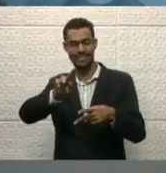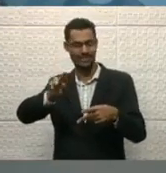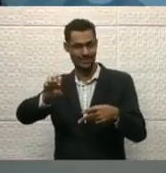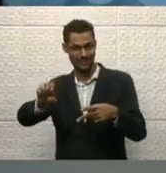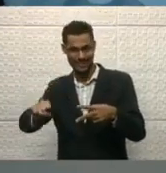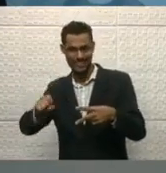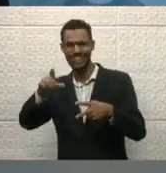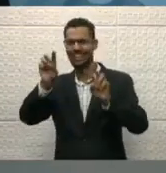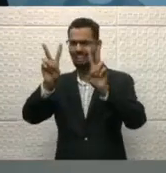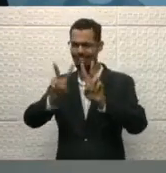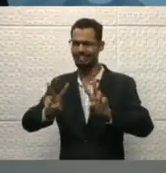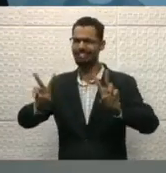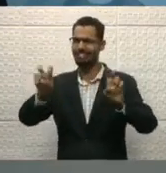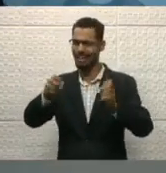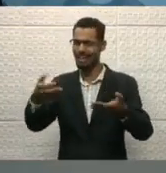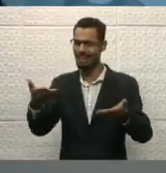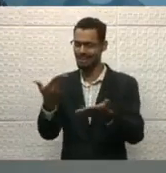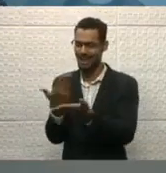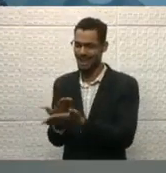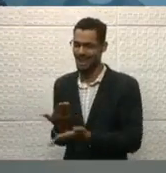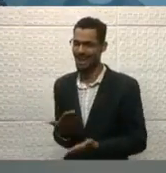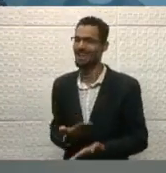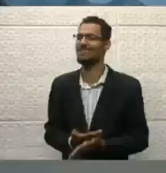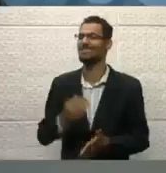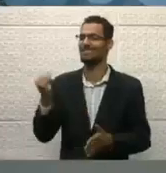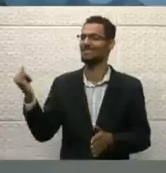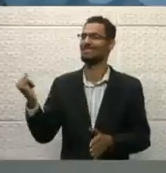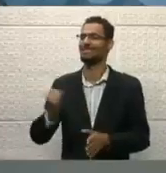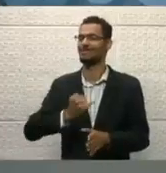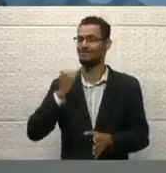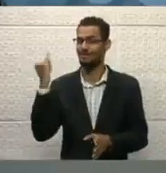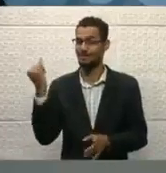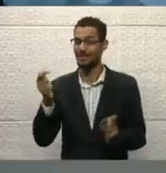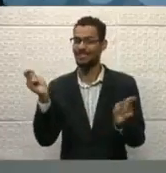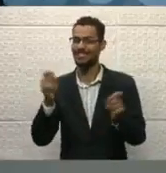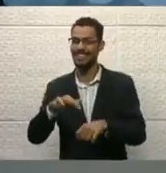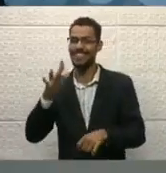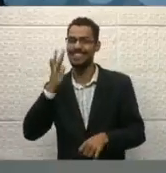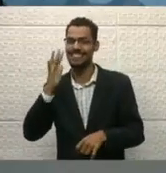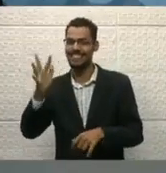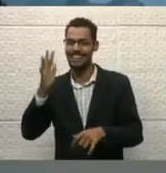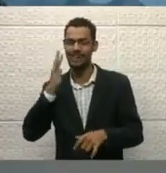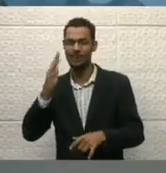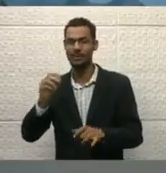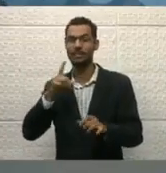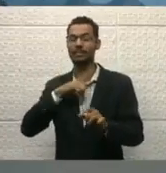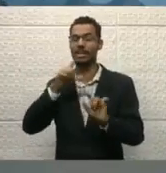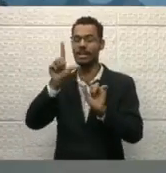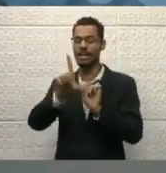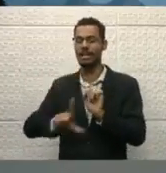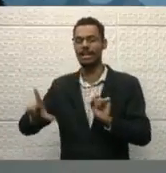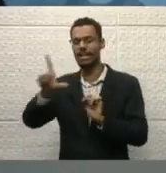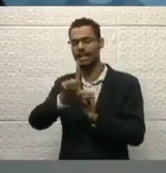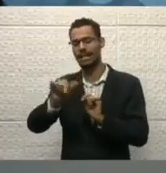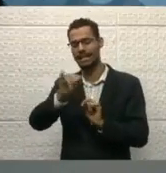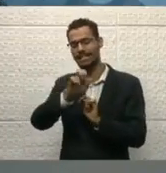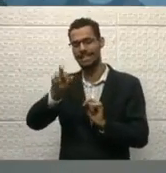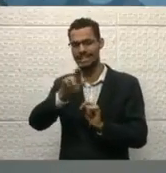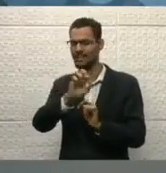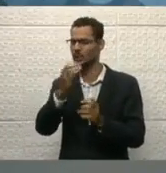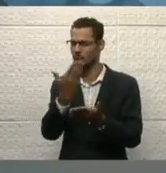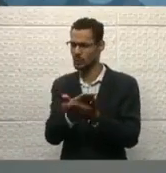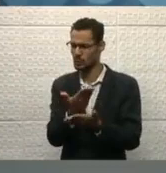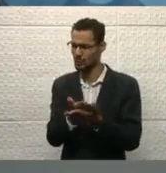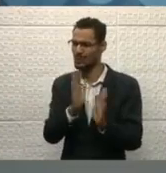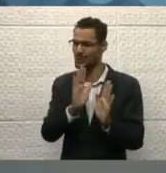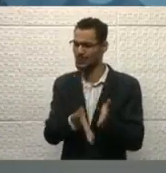esses temas que nós vamos discutir, eles estarão fundamentados na teoria de transformações lineares que nós já estudamos. Então,